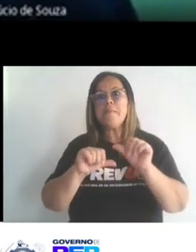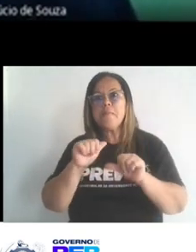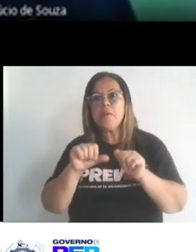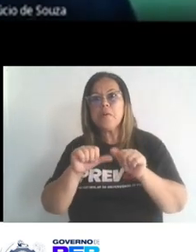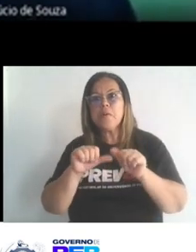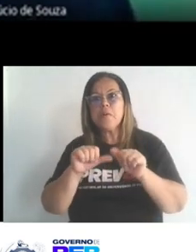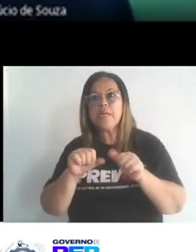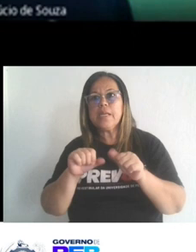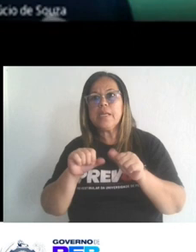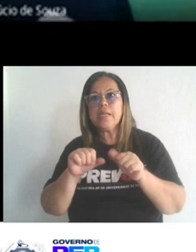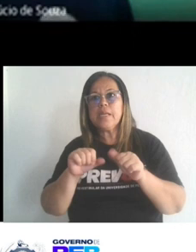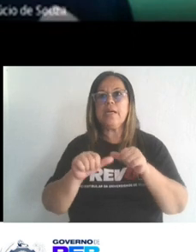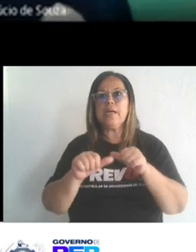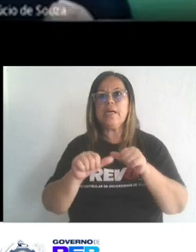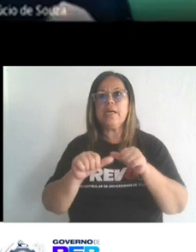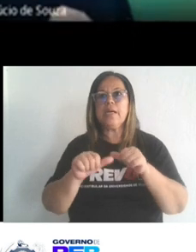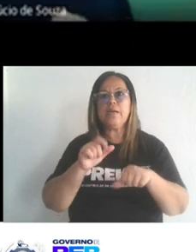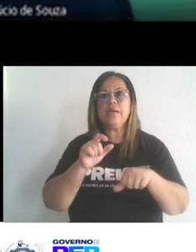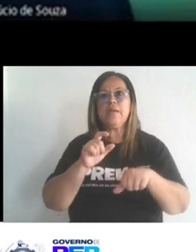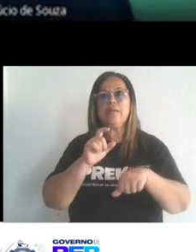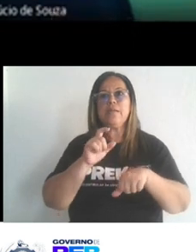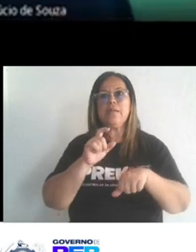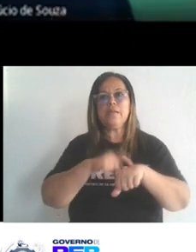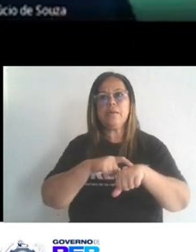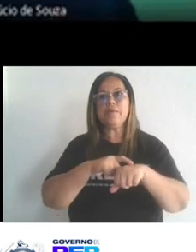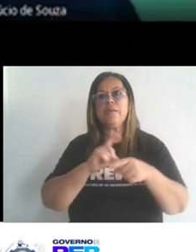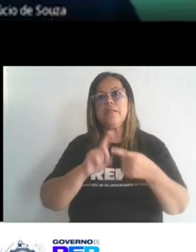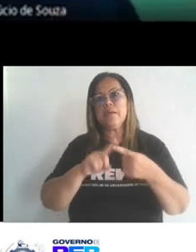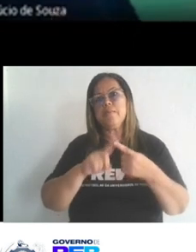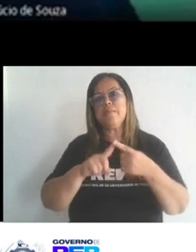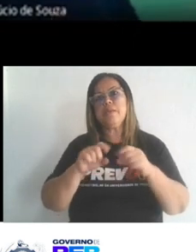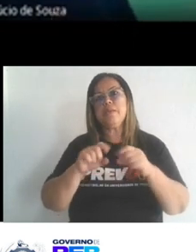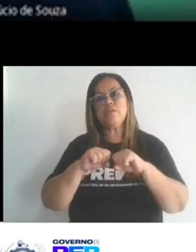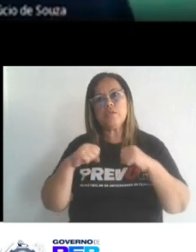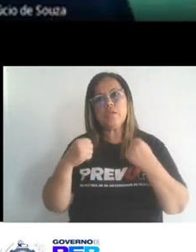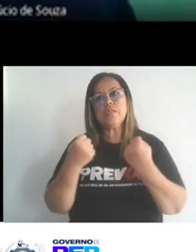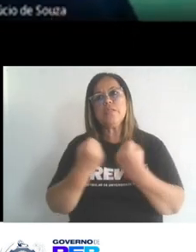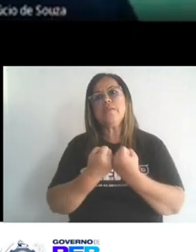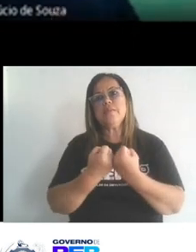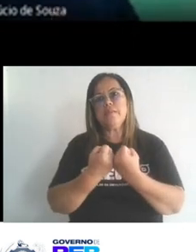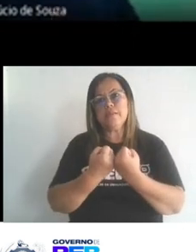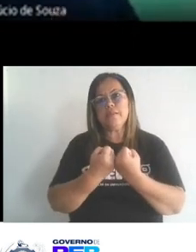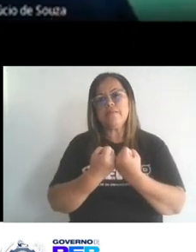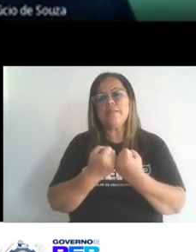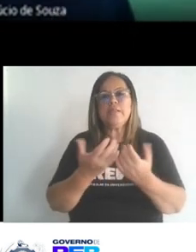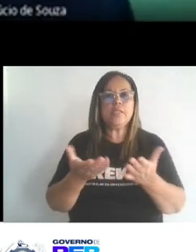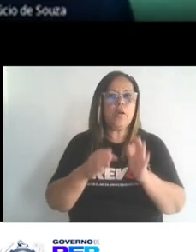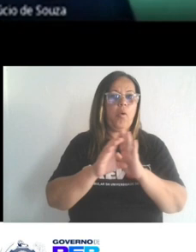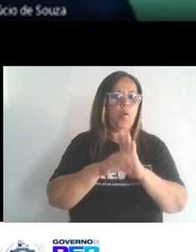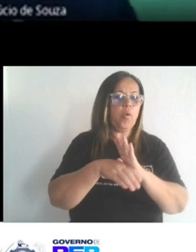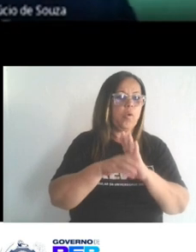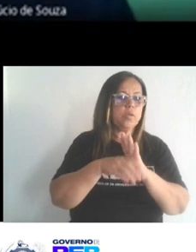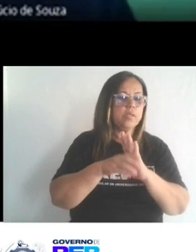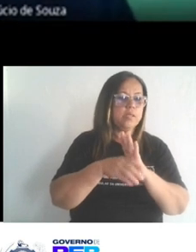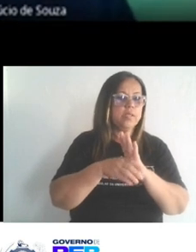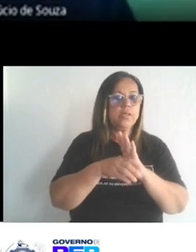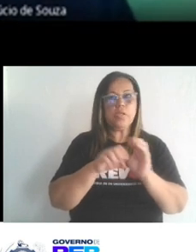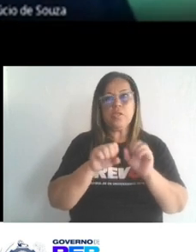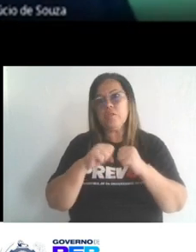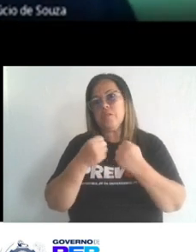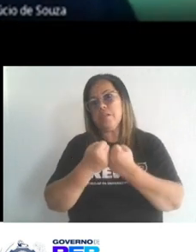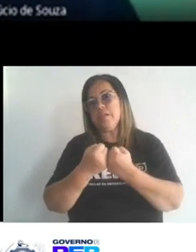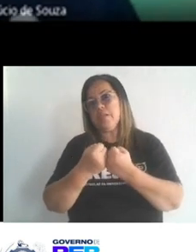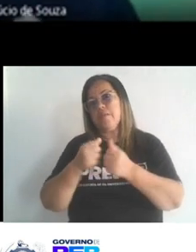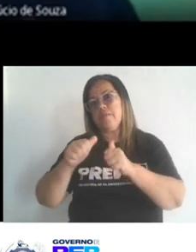tempo em determinada sociedade dessa forma o conceito de civilização não é o mesmo ao longo do tempo